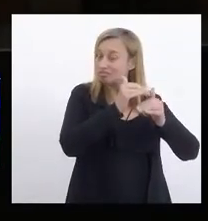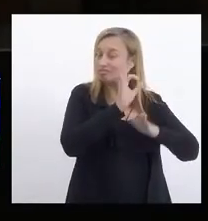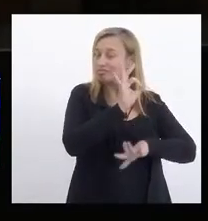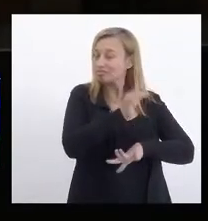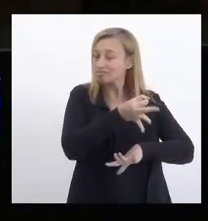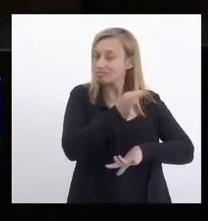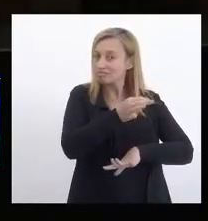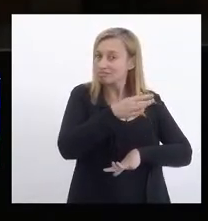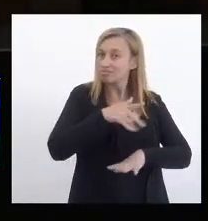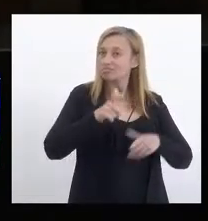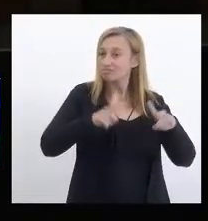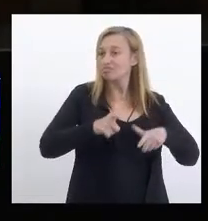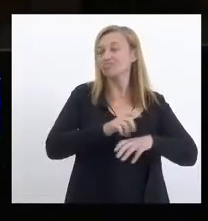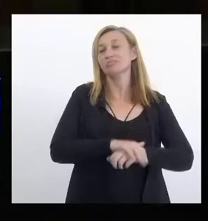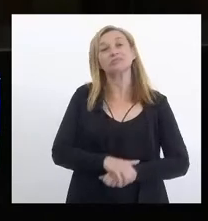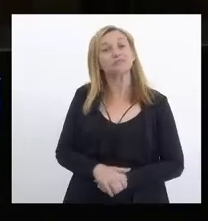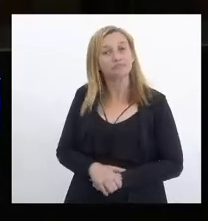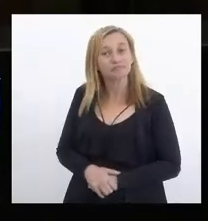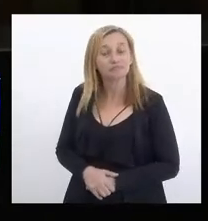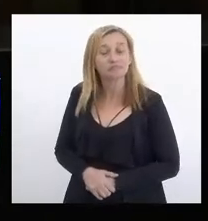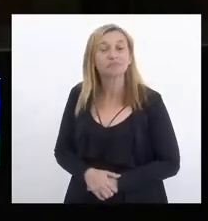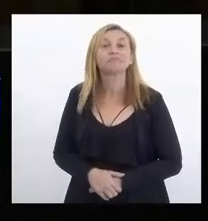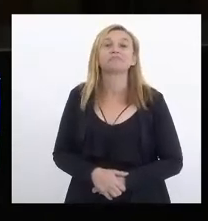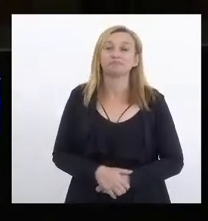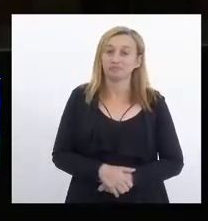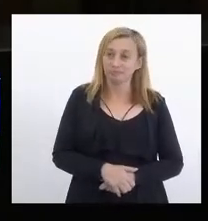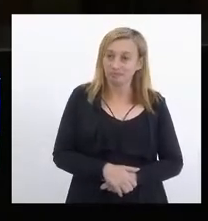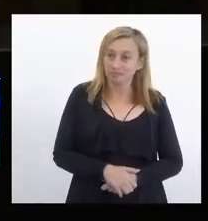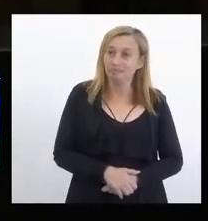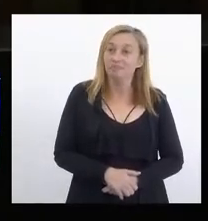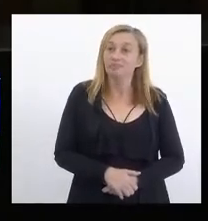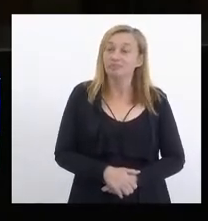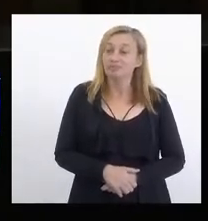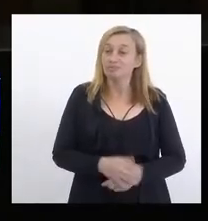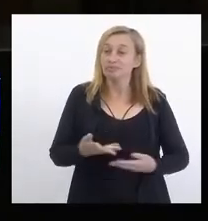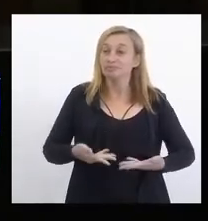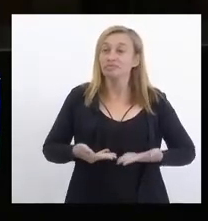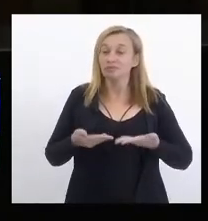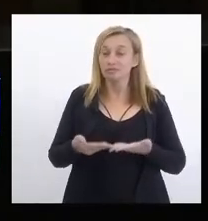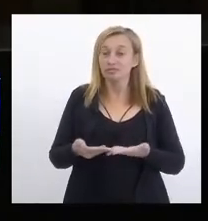exatamente da região, na medida que forneça